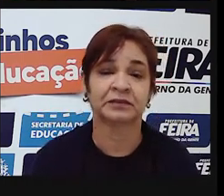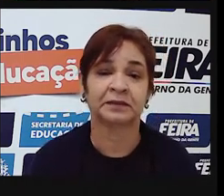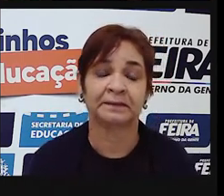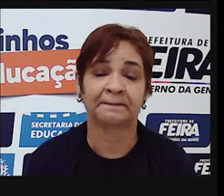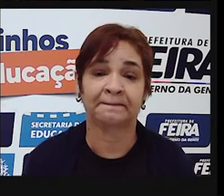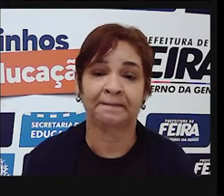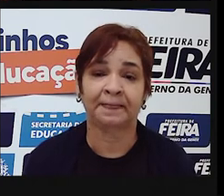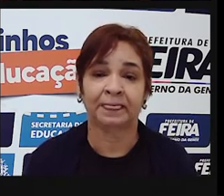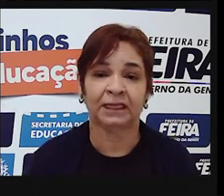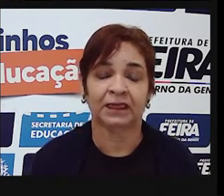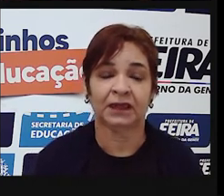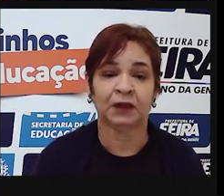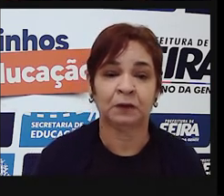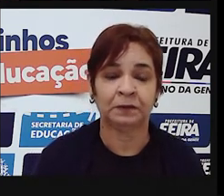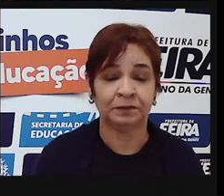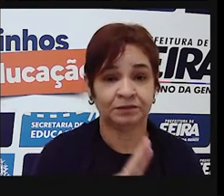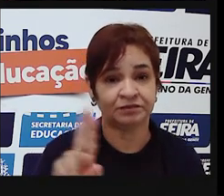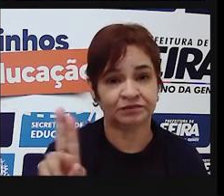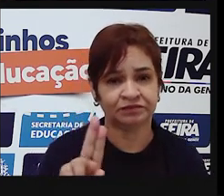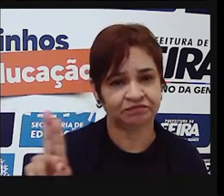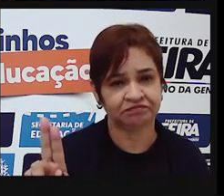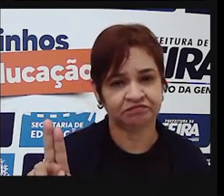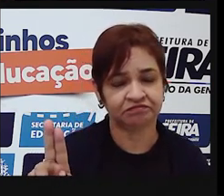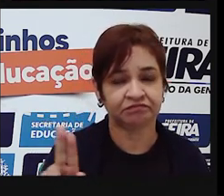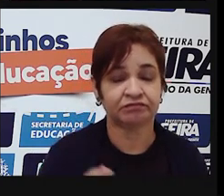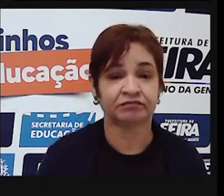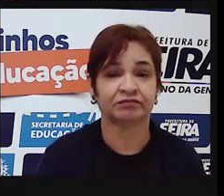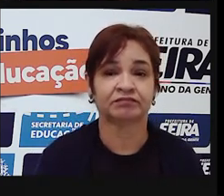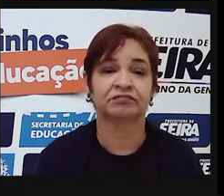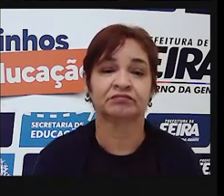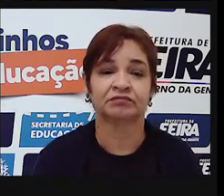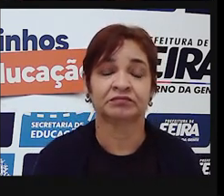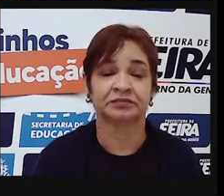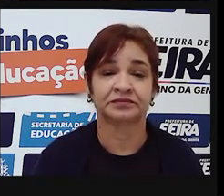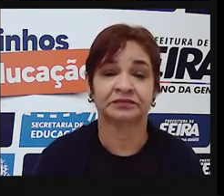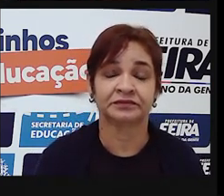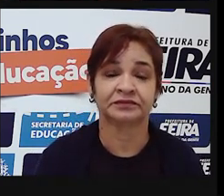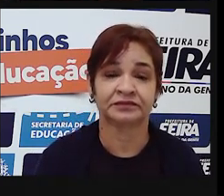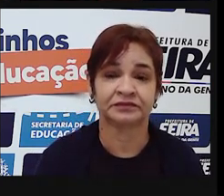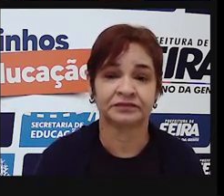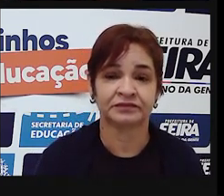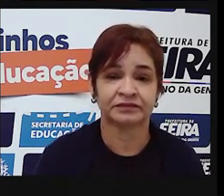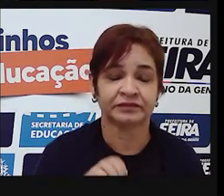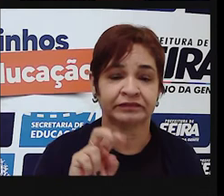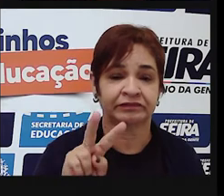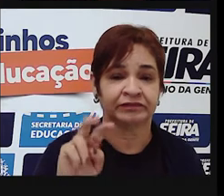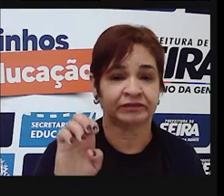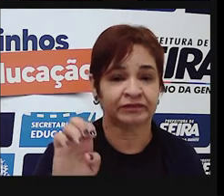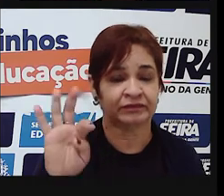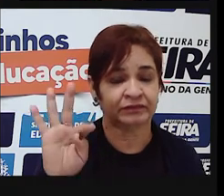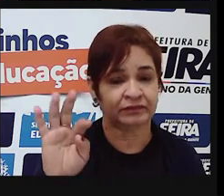é Ivete Maria Dias de Sangalo Cadi. Nasceu em Juazeiro, em